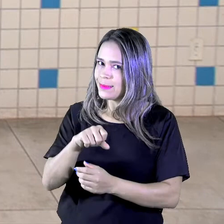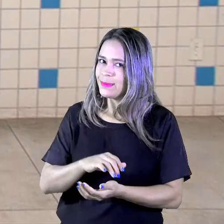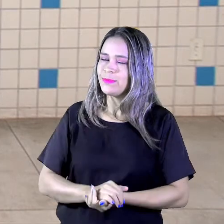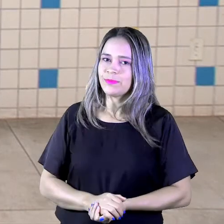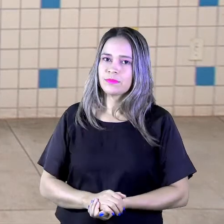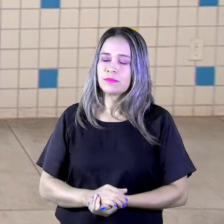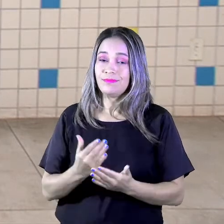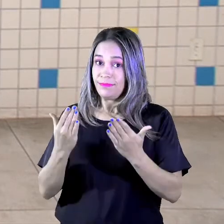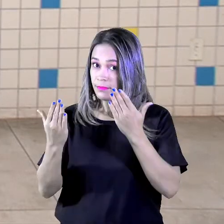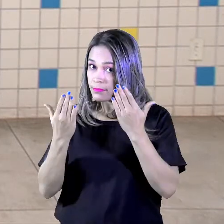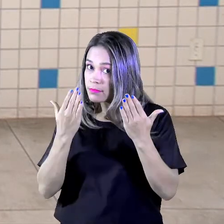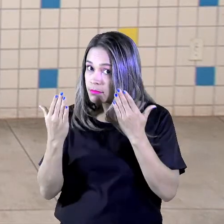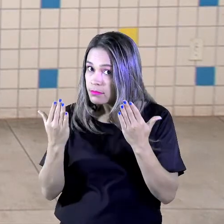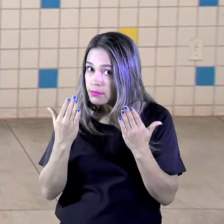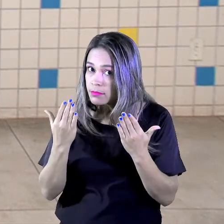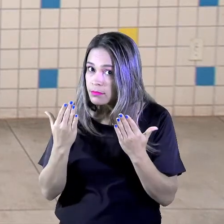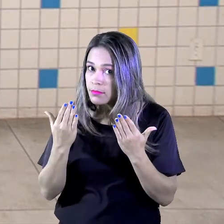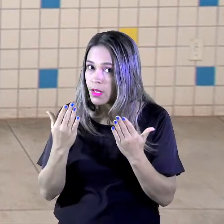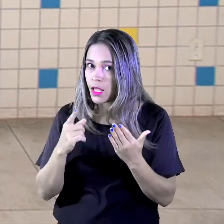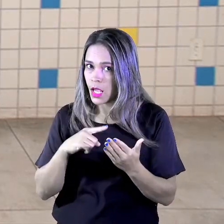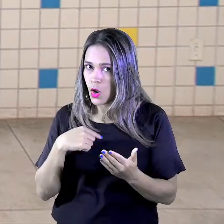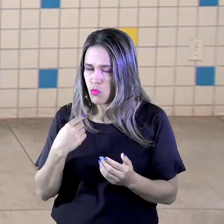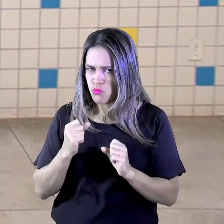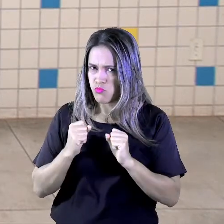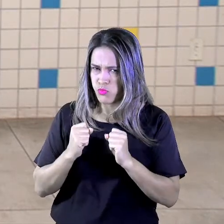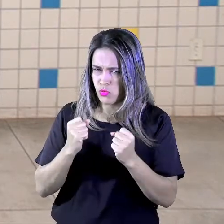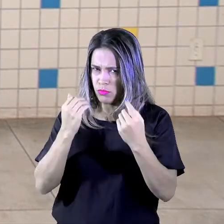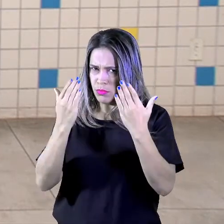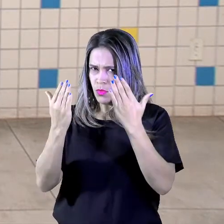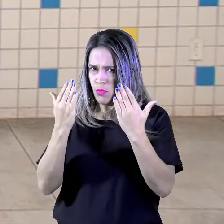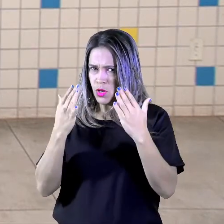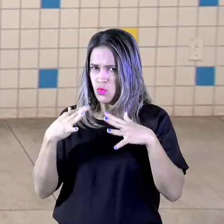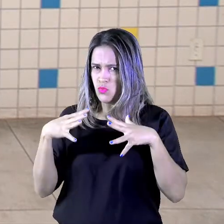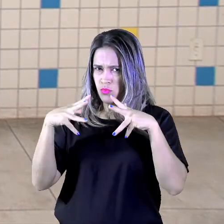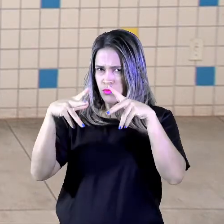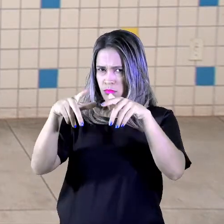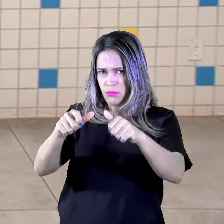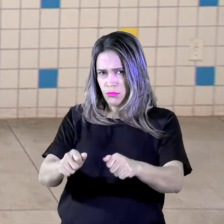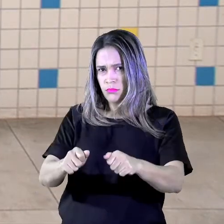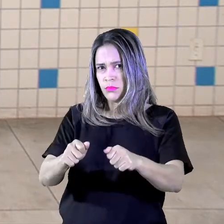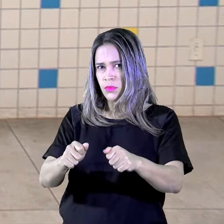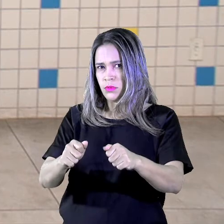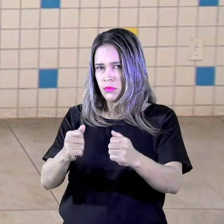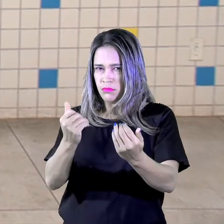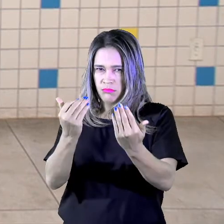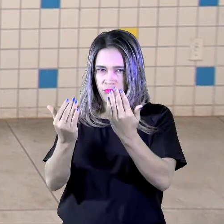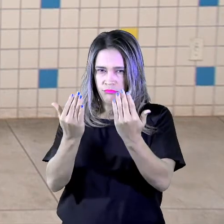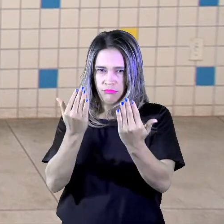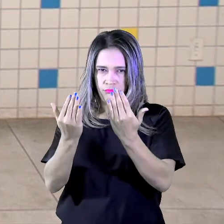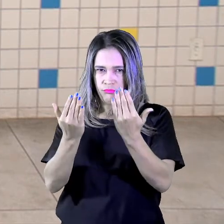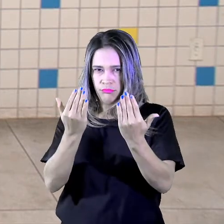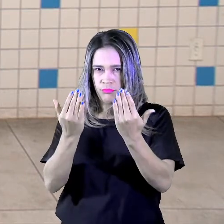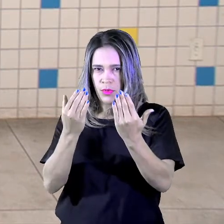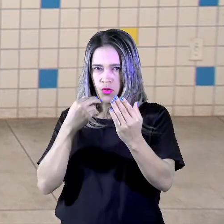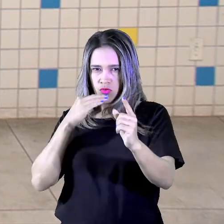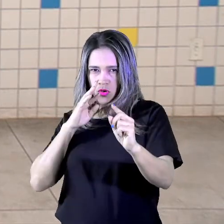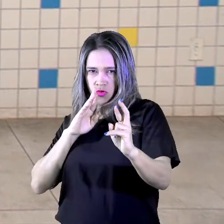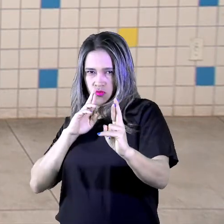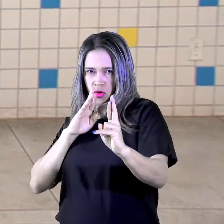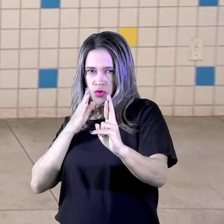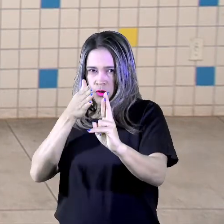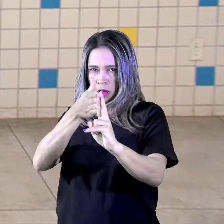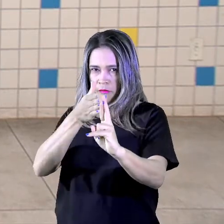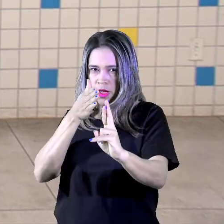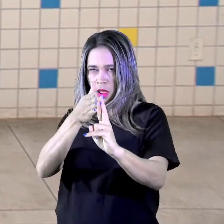vamos comparar. Para que eu possa comparar, tudo quando a gente vai fazer uma comparação, eu tenho um referencial do